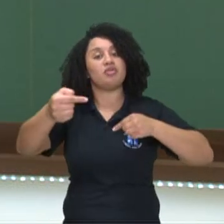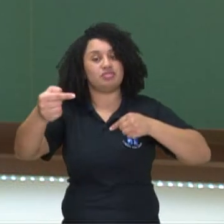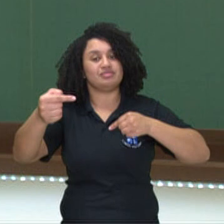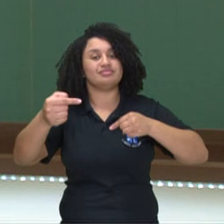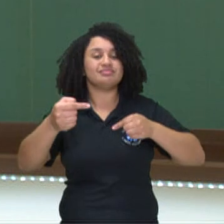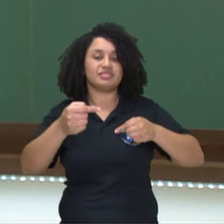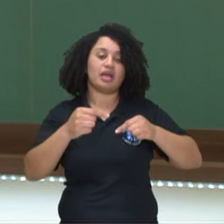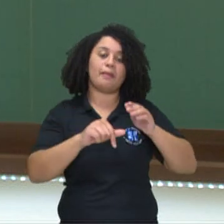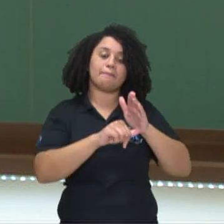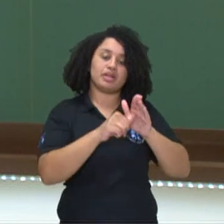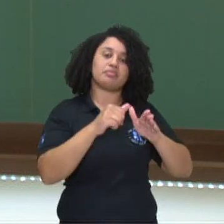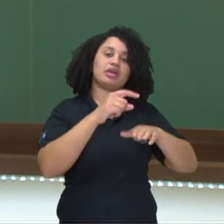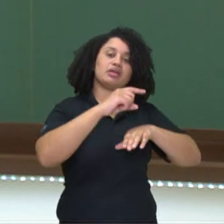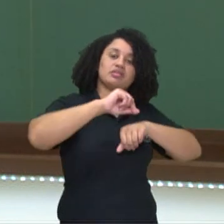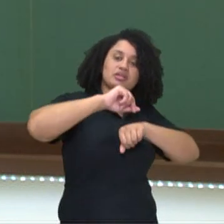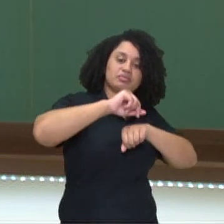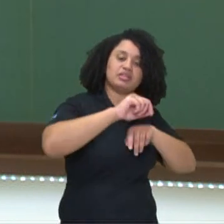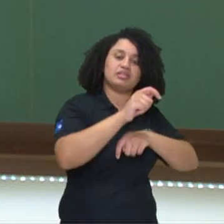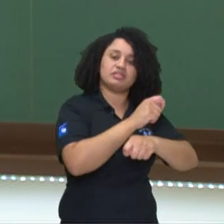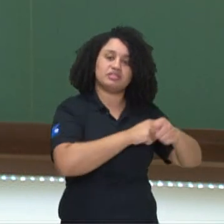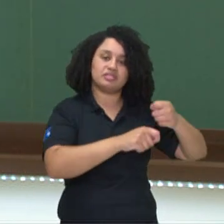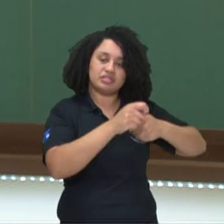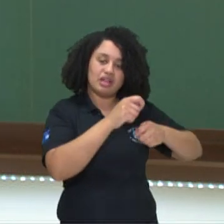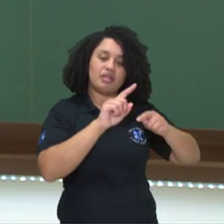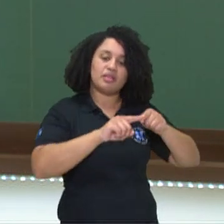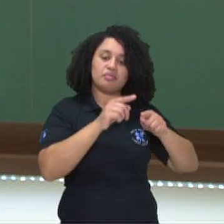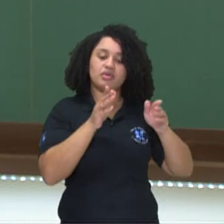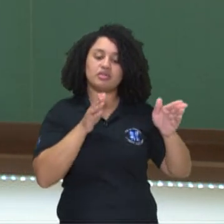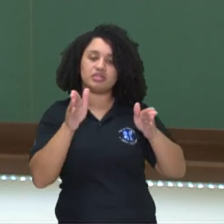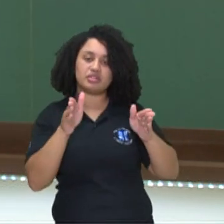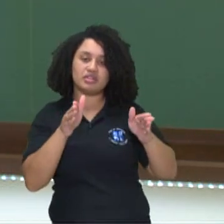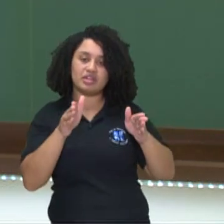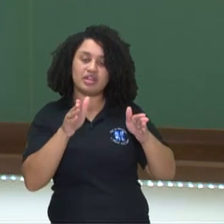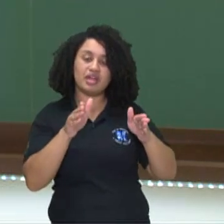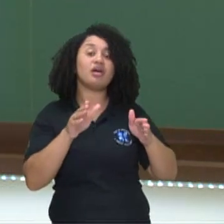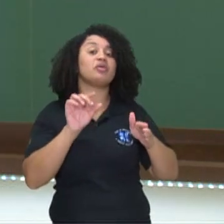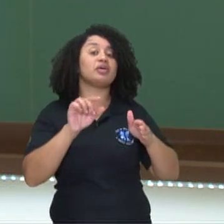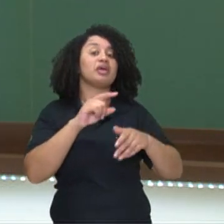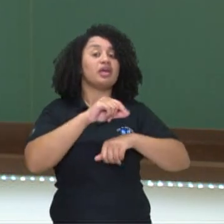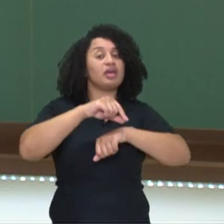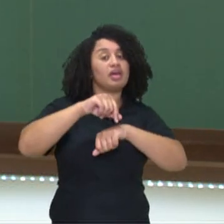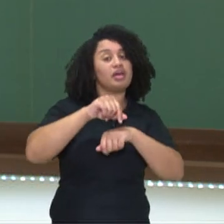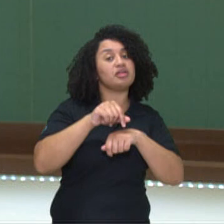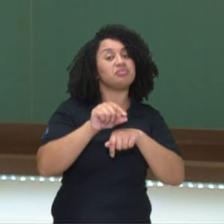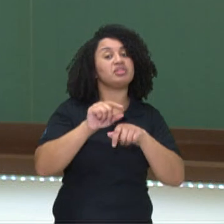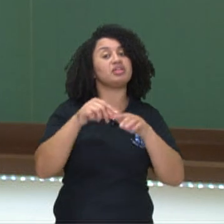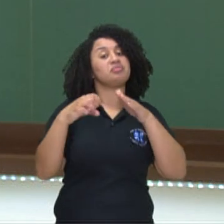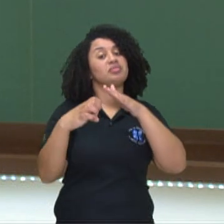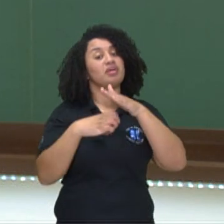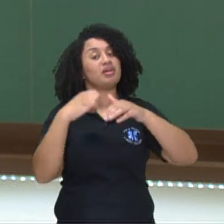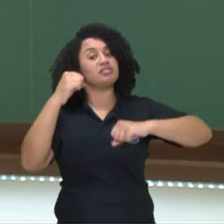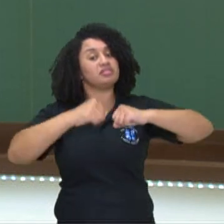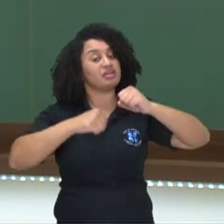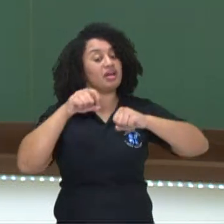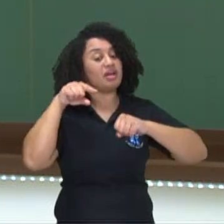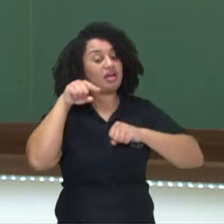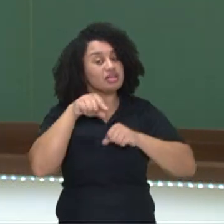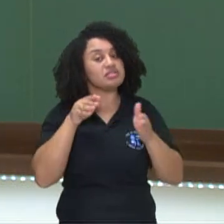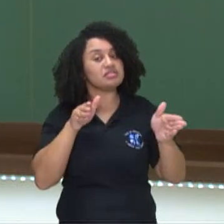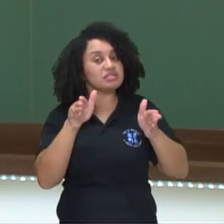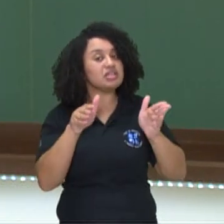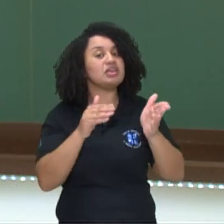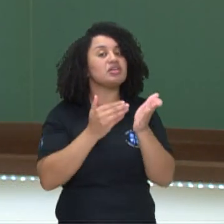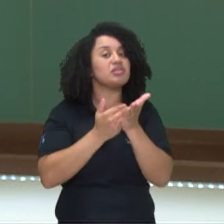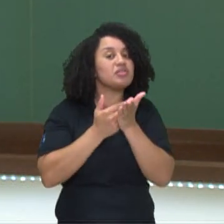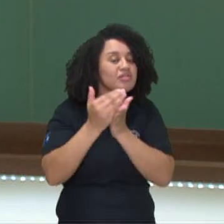primeiro capitalismo comercial, depois uma segunda fase, capitalismo industrial. E é nesse capitalismo industrial que nós temos